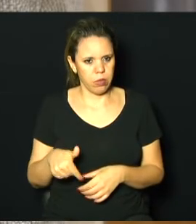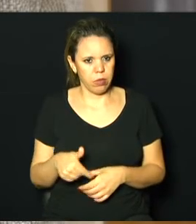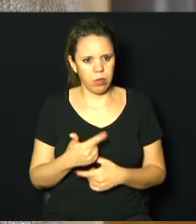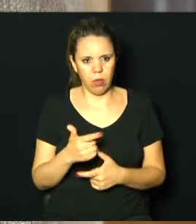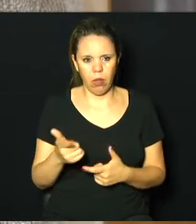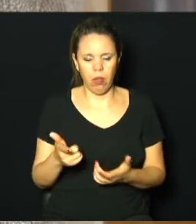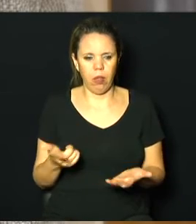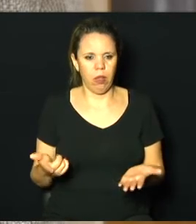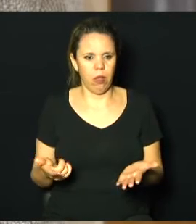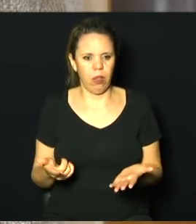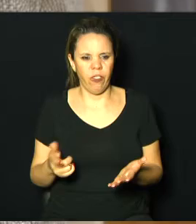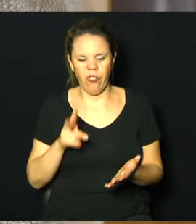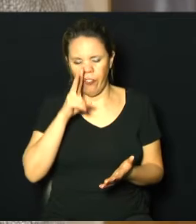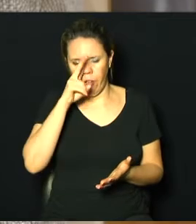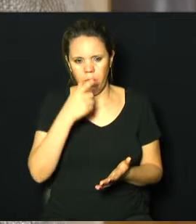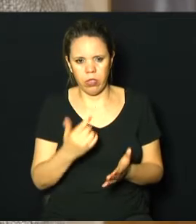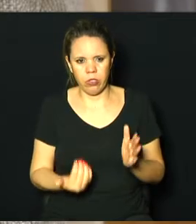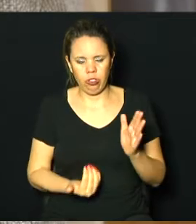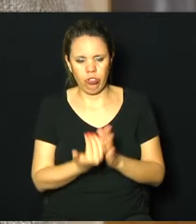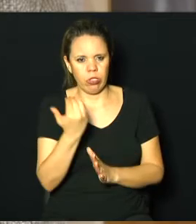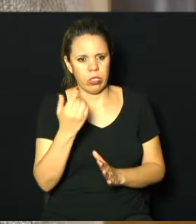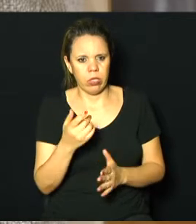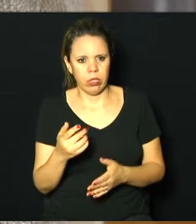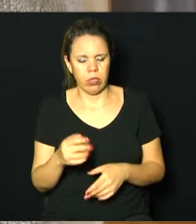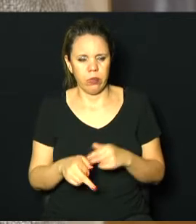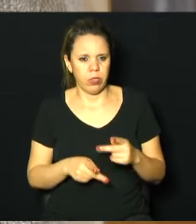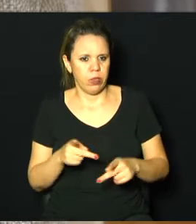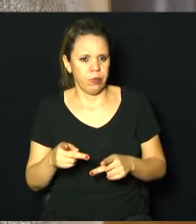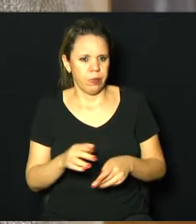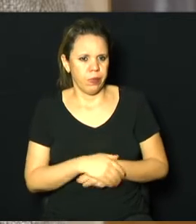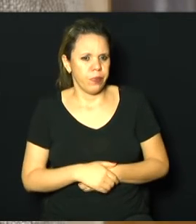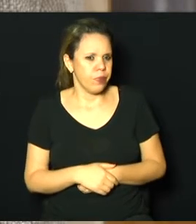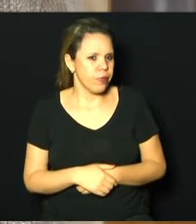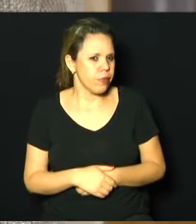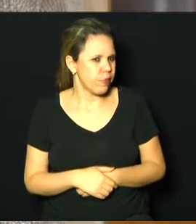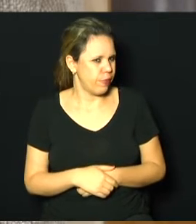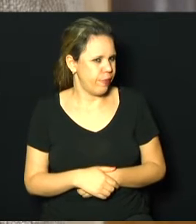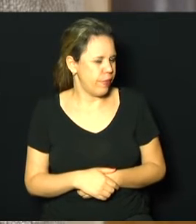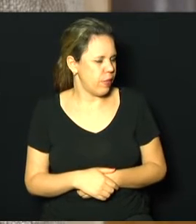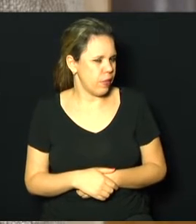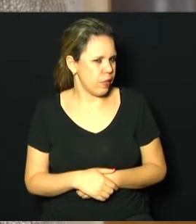não tinha uma intensidade onde me paralisava, onde de fato